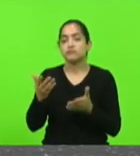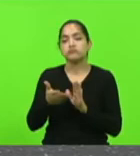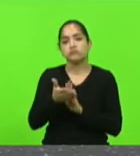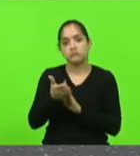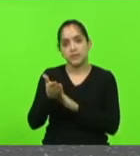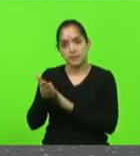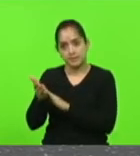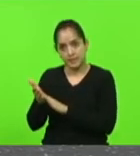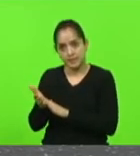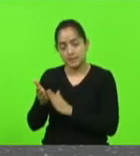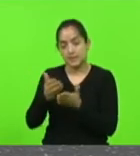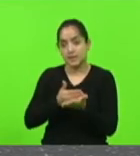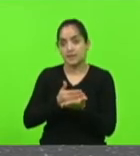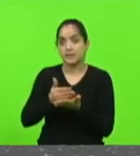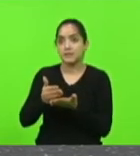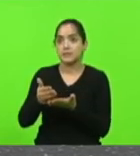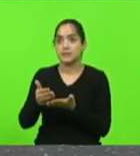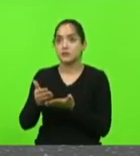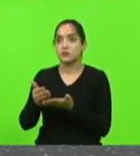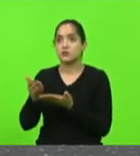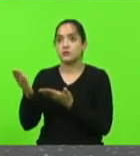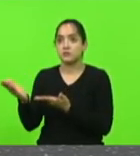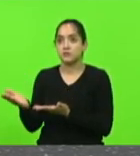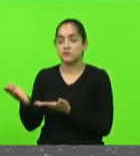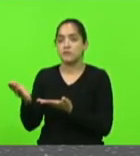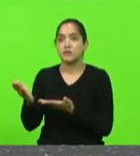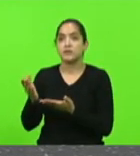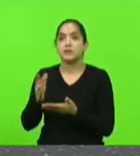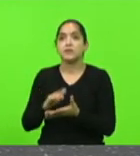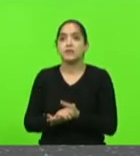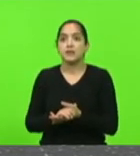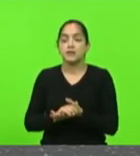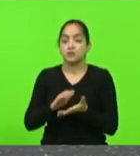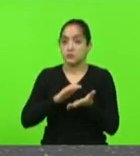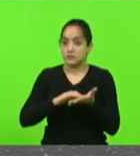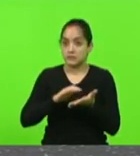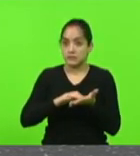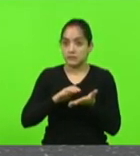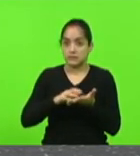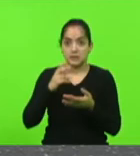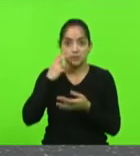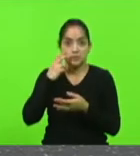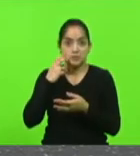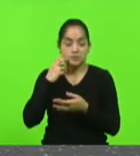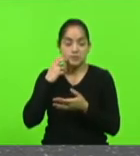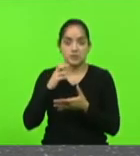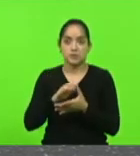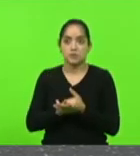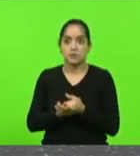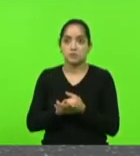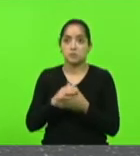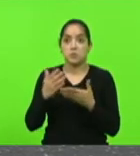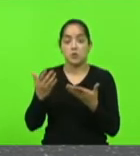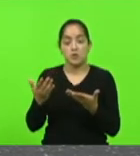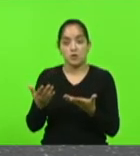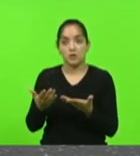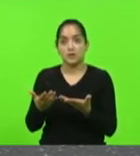a iniciativa do deputado Vampiro. Inclusive, eu falei para ele, deputado Silvio, olha, eu acho que